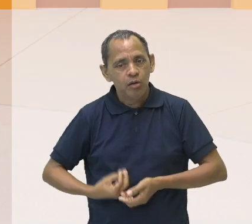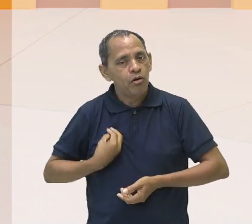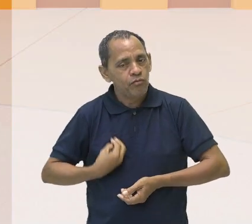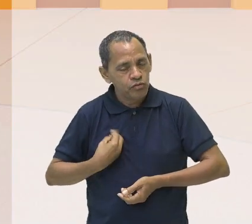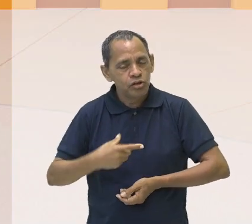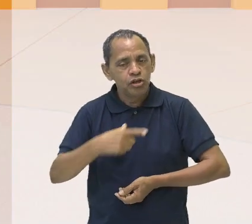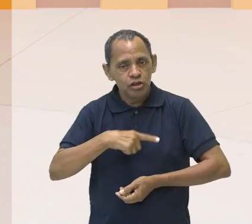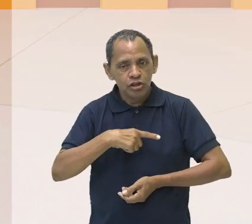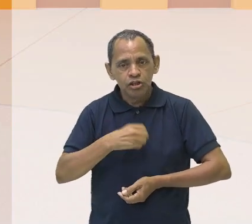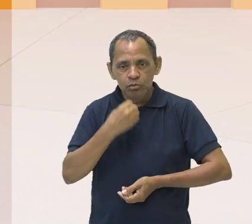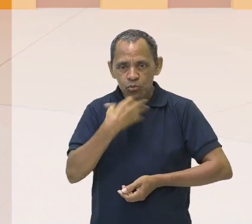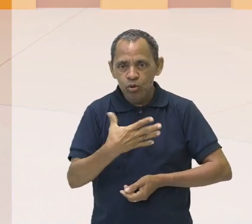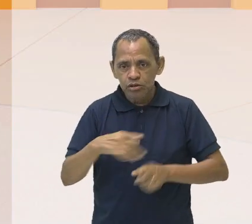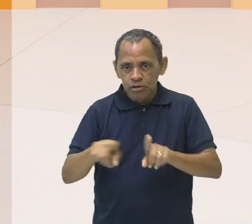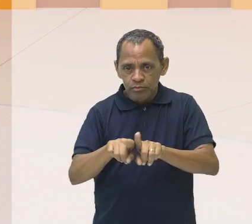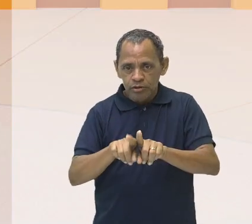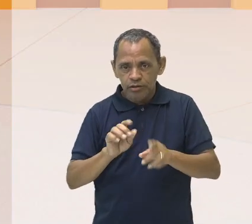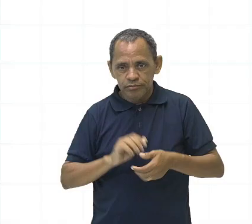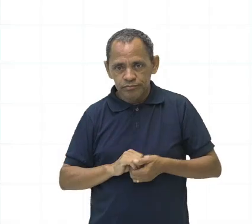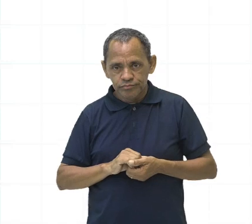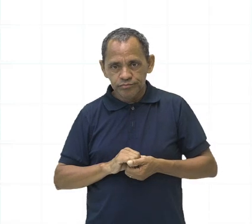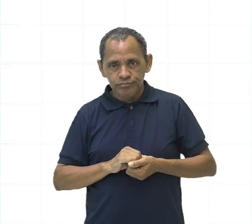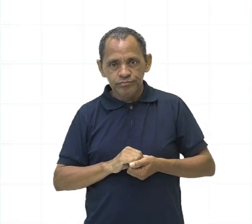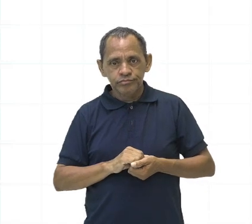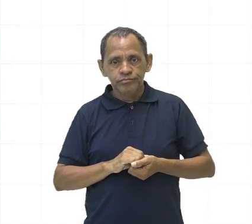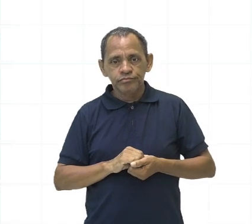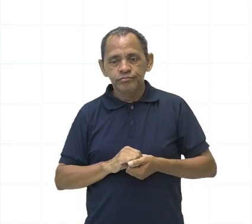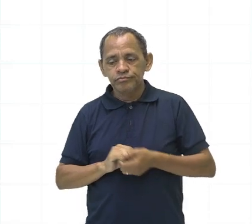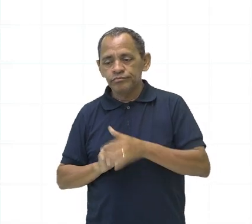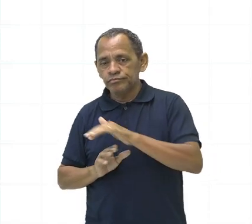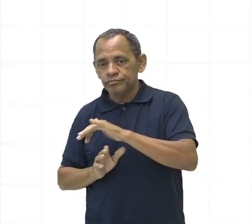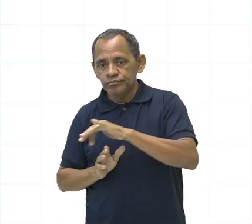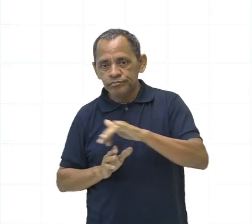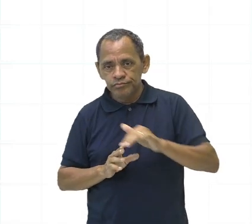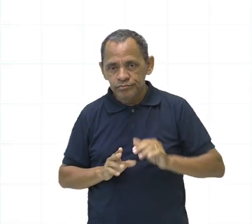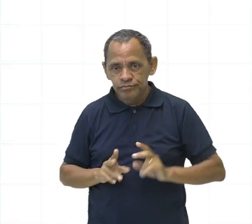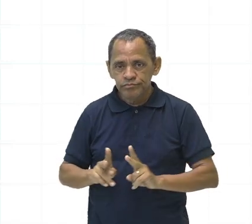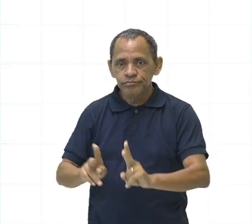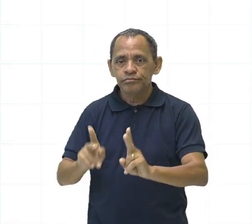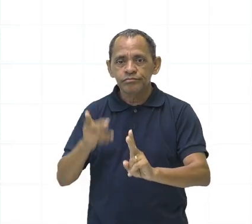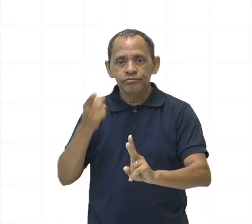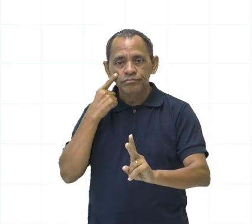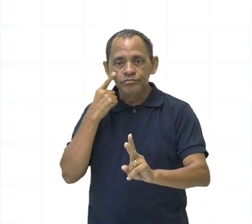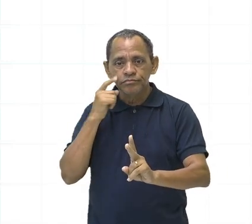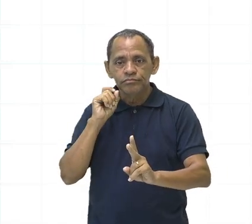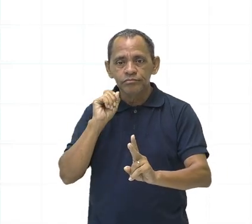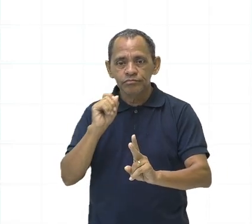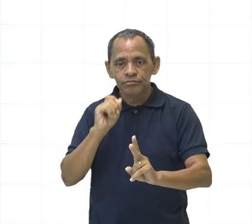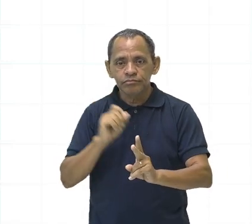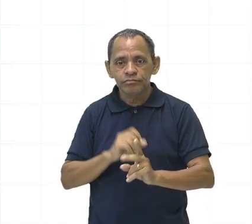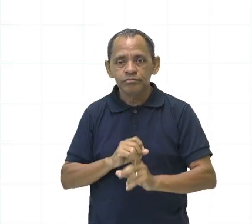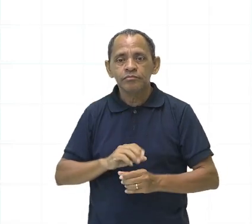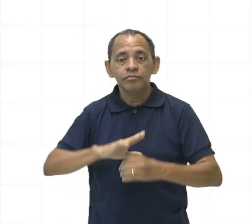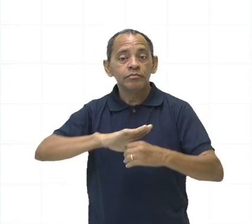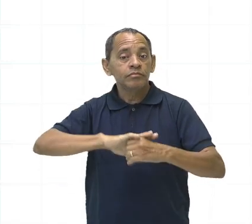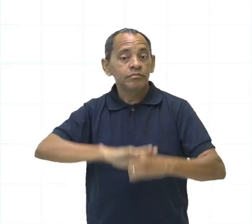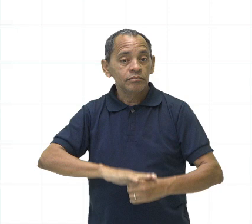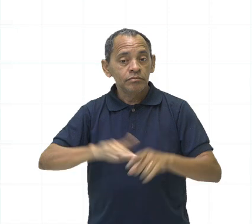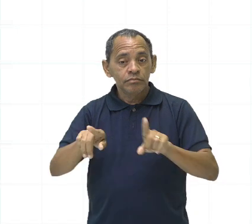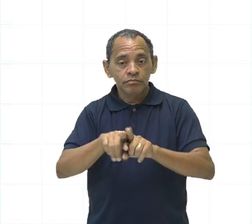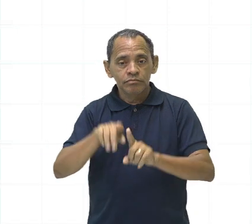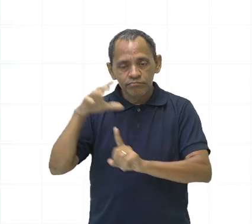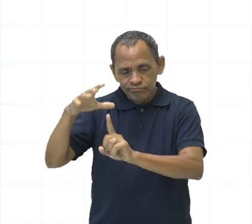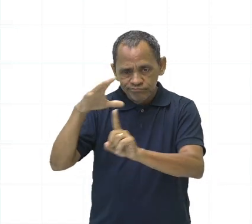uma condição de vida digna, certo? Continuando, vamos observar a questão da pressão internacional.